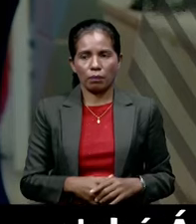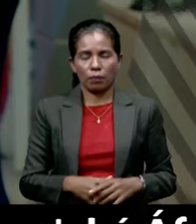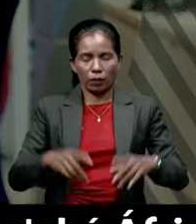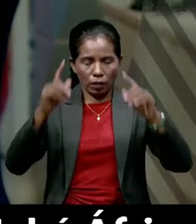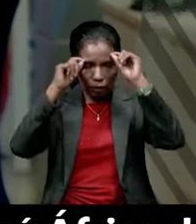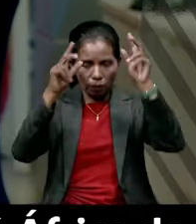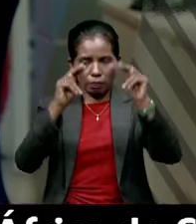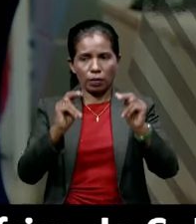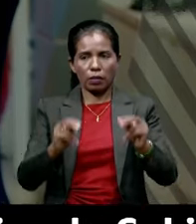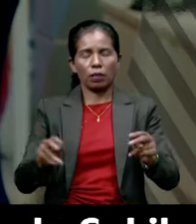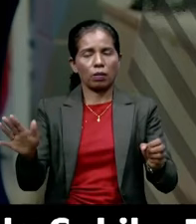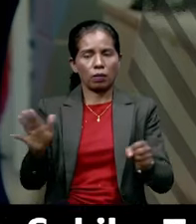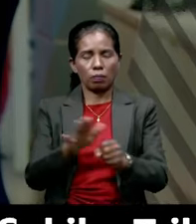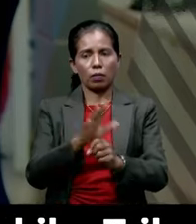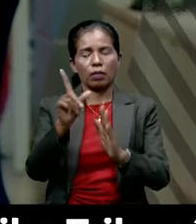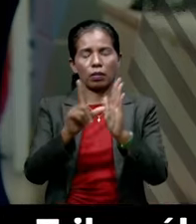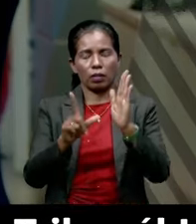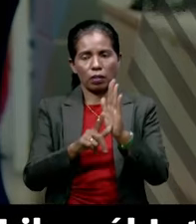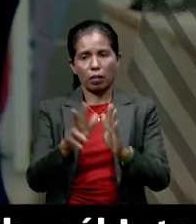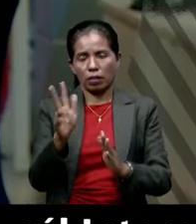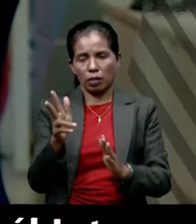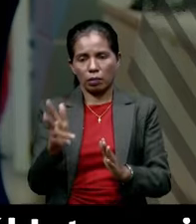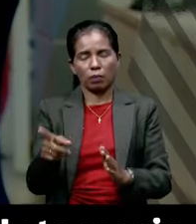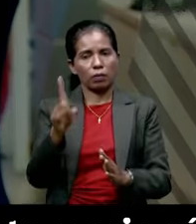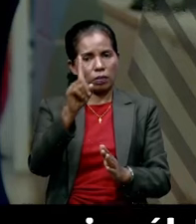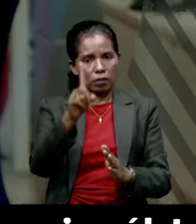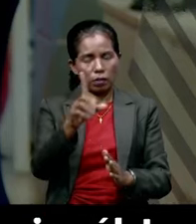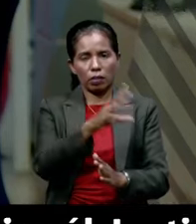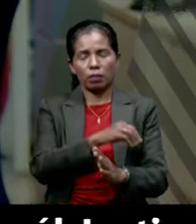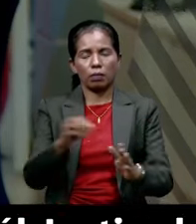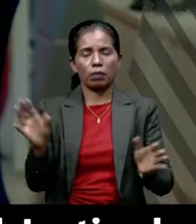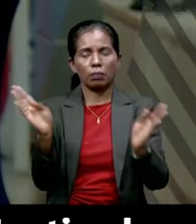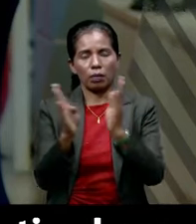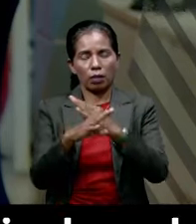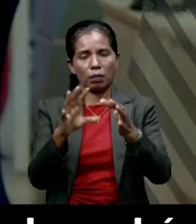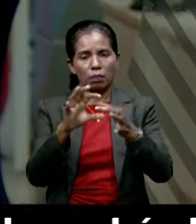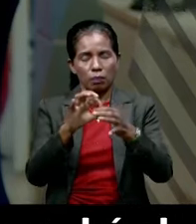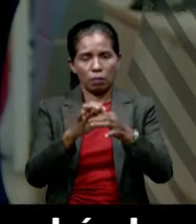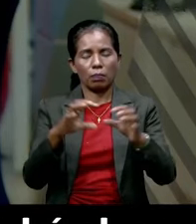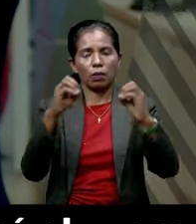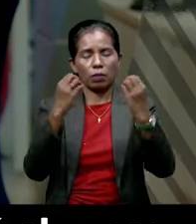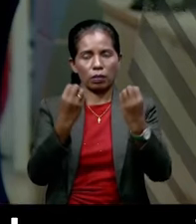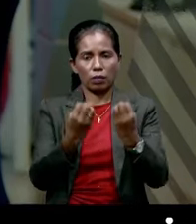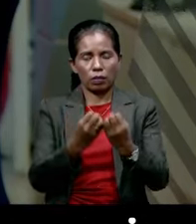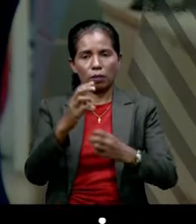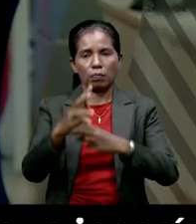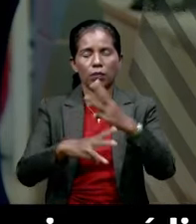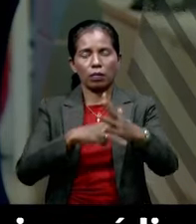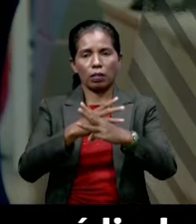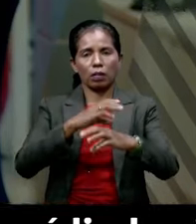Timor-Leste precisa completar a legislação tolo nulo recém-ida, onde sai membro pleno da Organização Mundial do